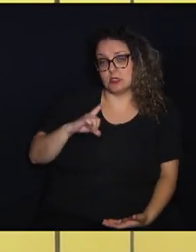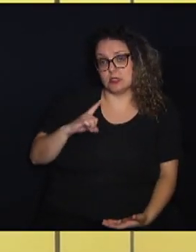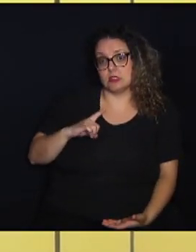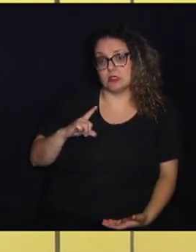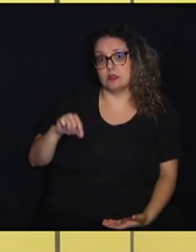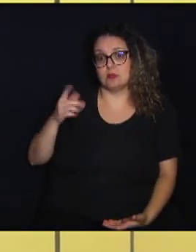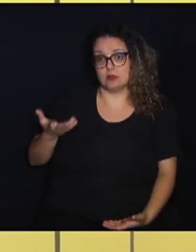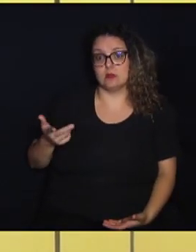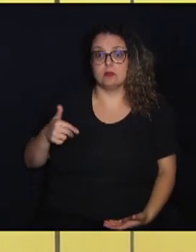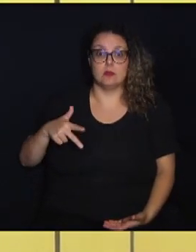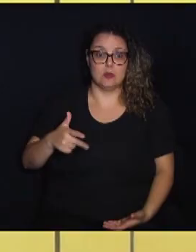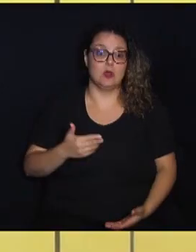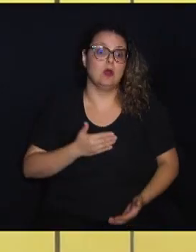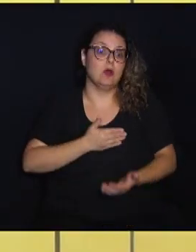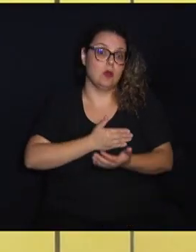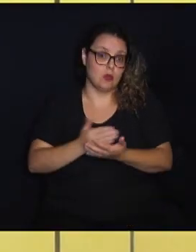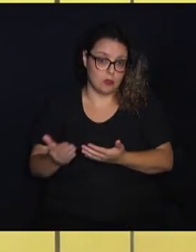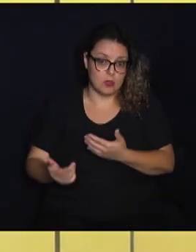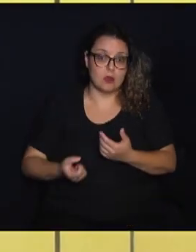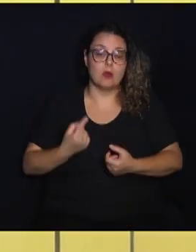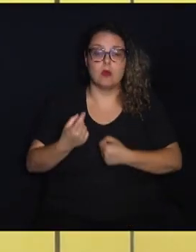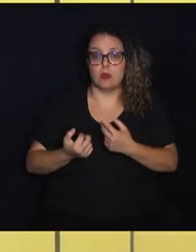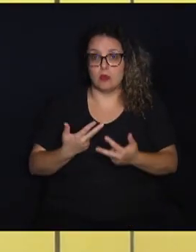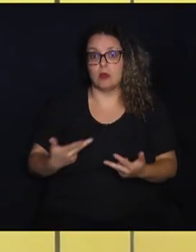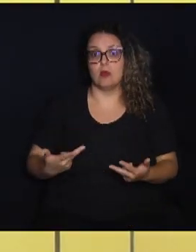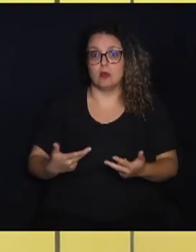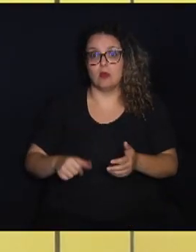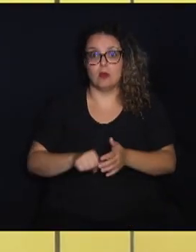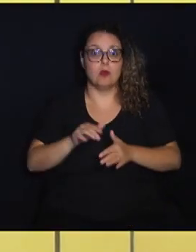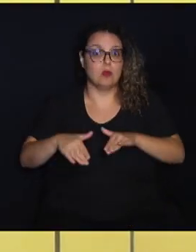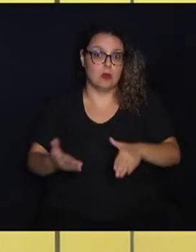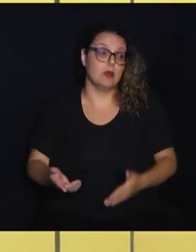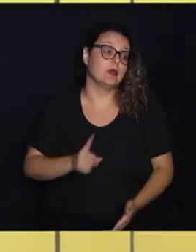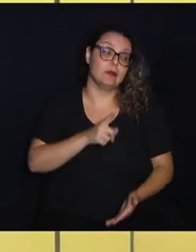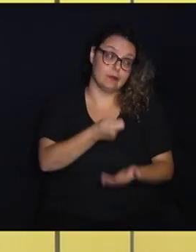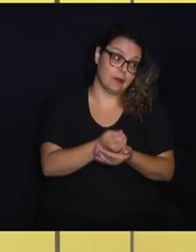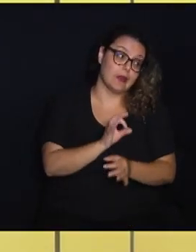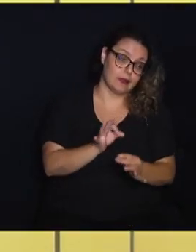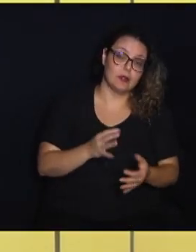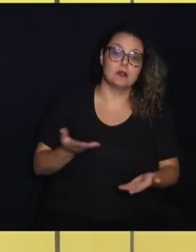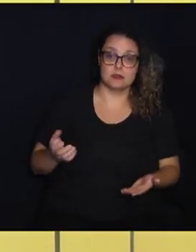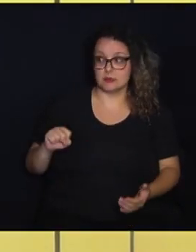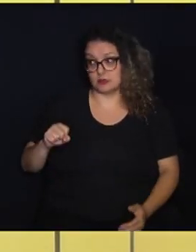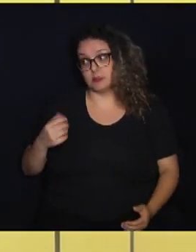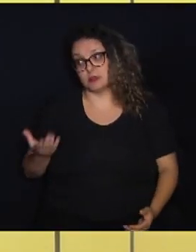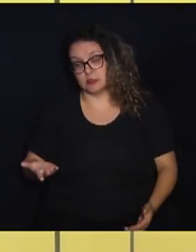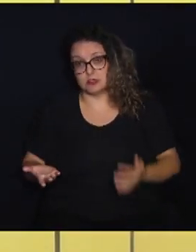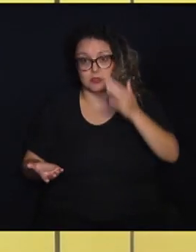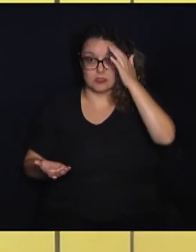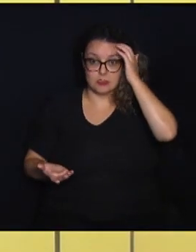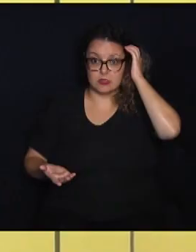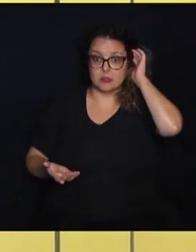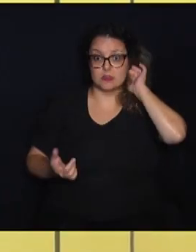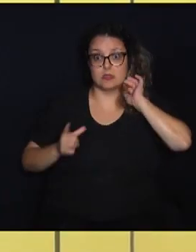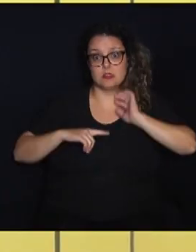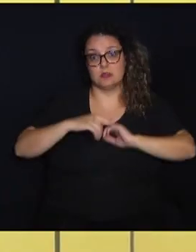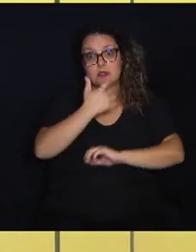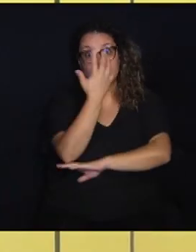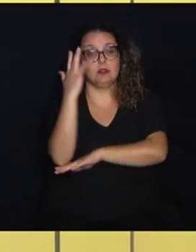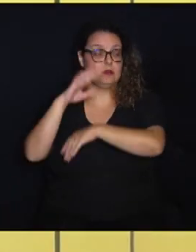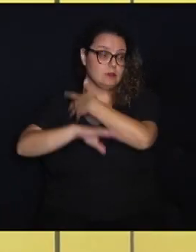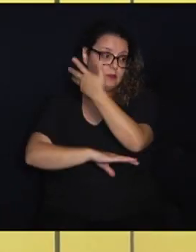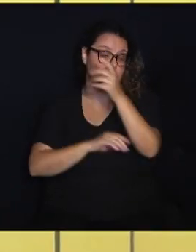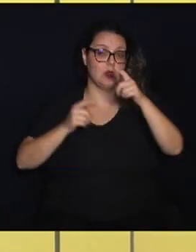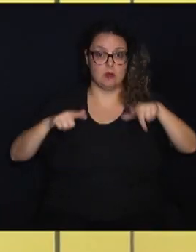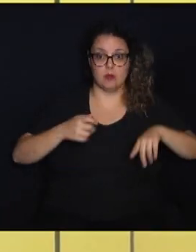ela começar com alguma coisa, dar aquele primeiro passo que eu falei anteriormente. Não paga nada para caminhar. Não paga nada. A gente tem aí alguns parques em Campinas que são